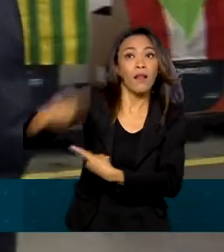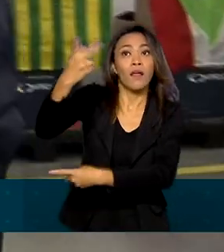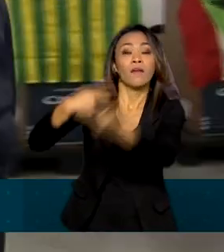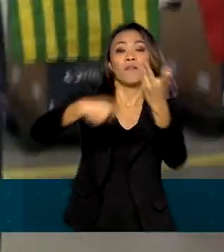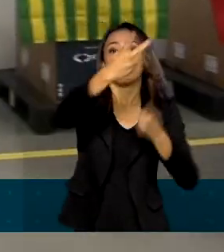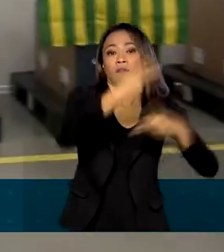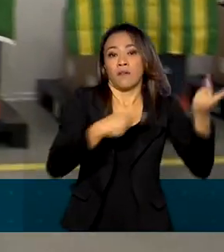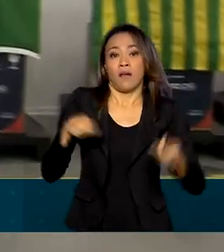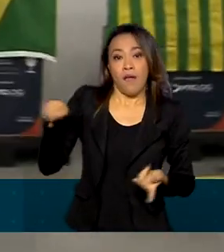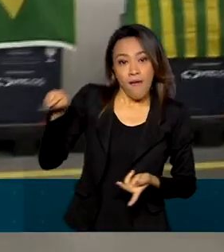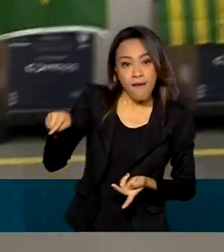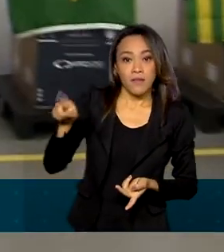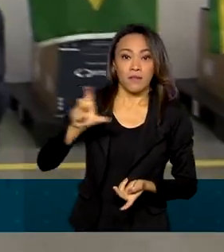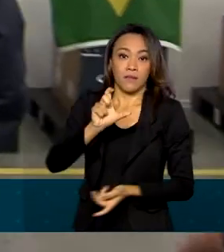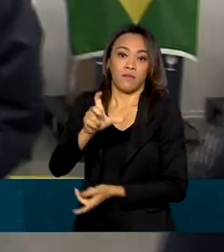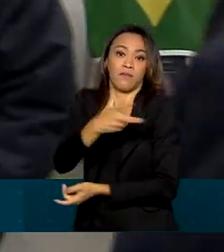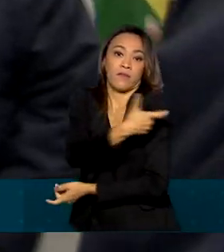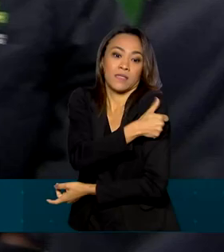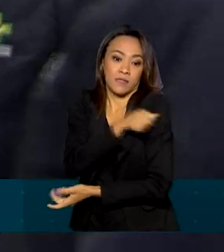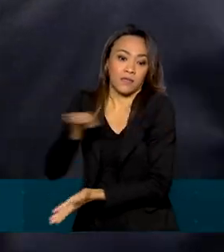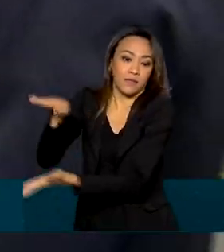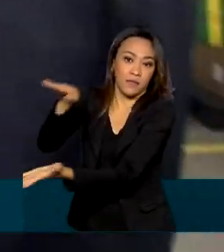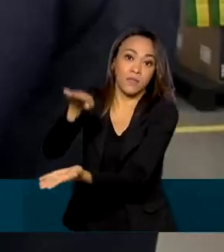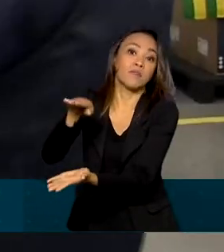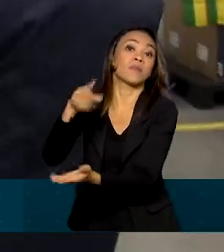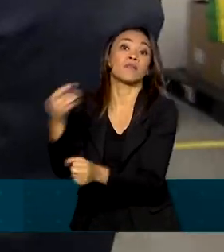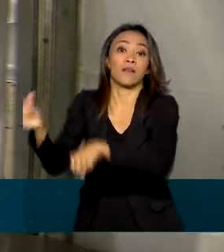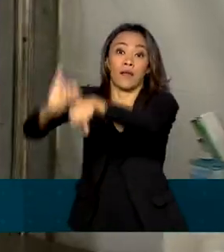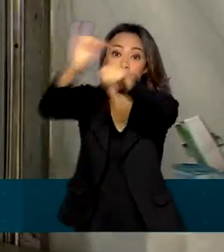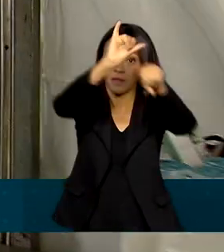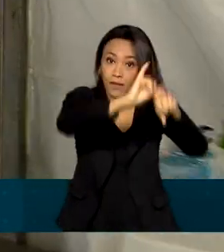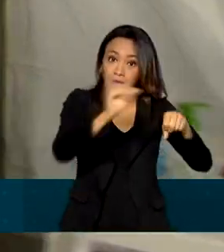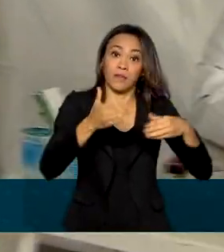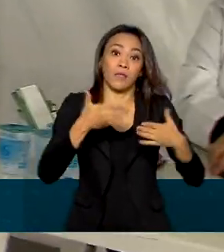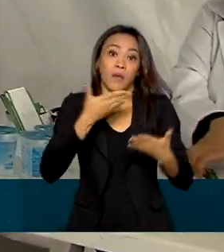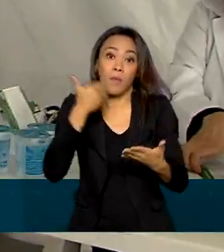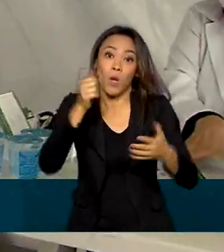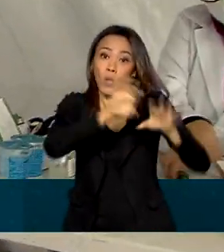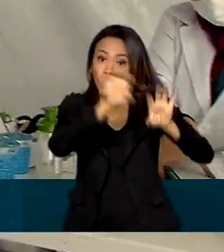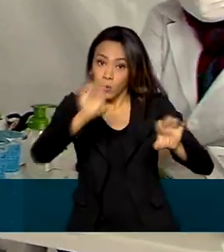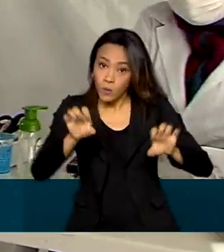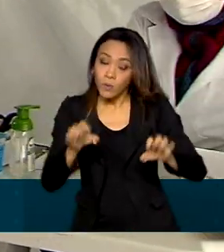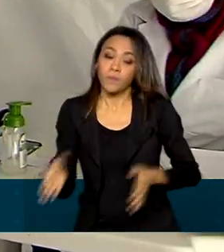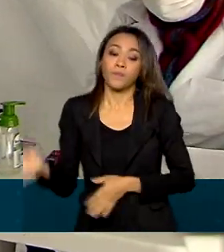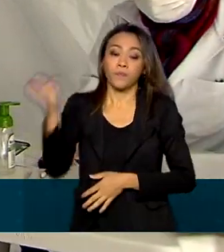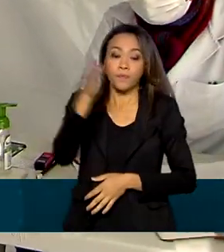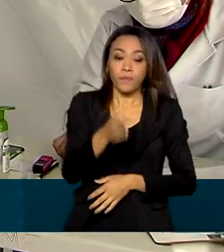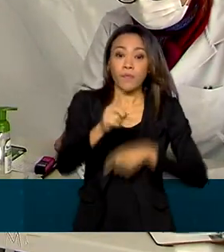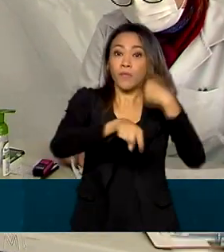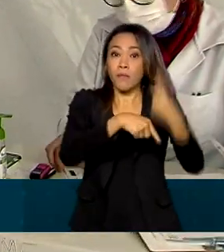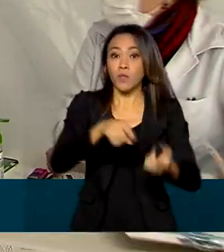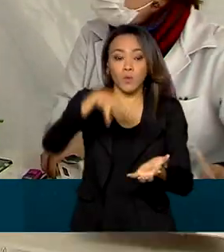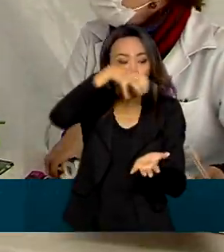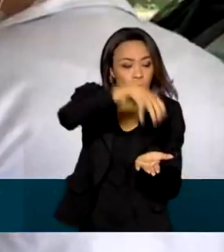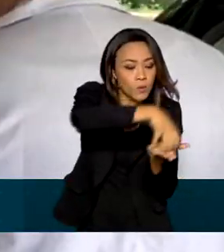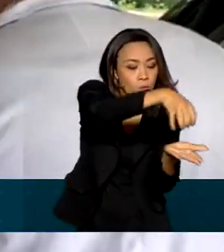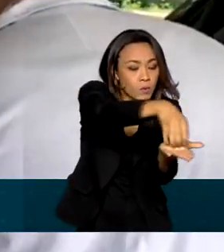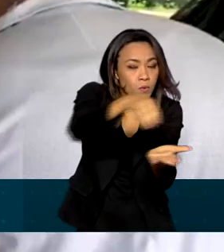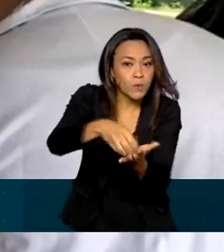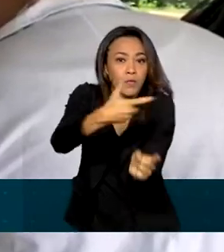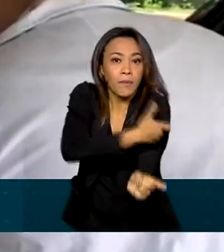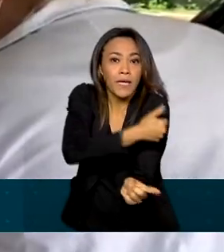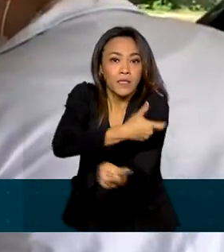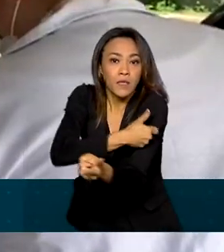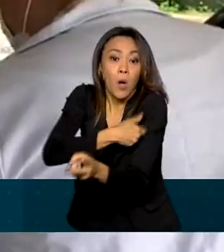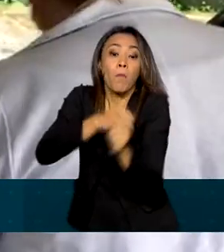capitais dos estados, que geralmente têm estrutura melhor. Depois, nos postos de aplicação, podem ficar